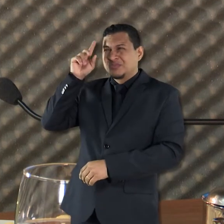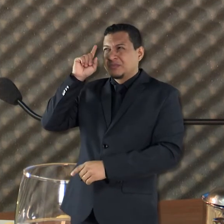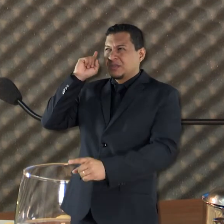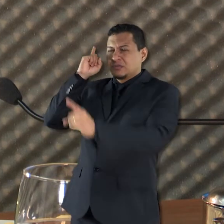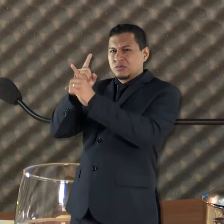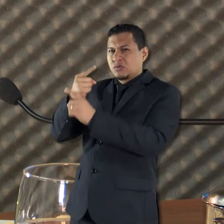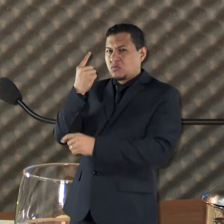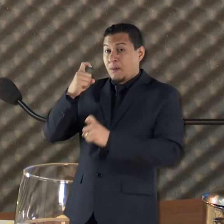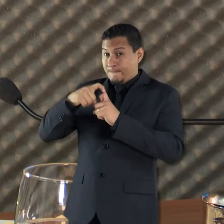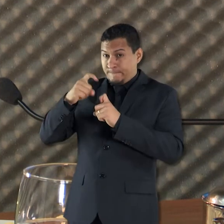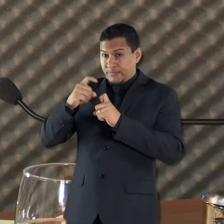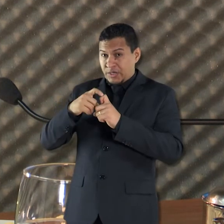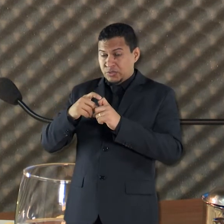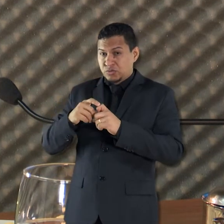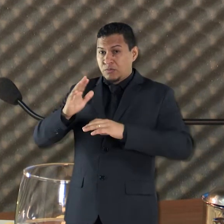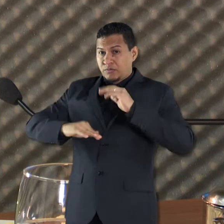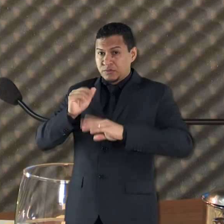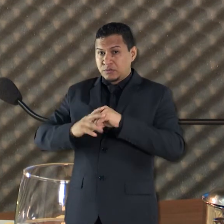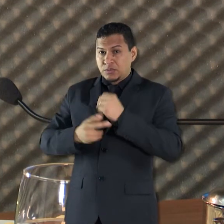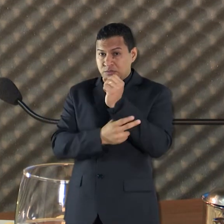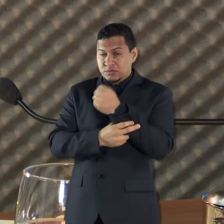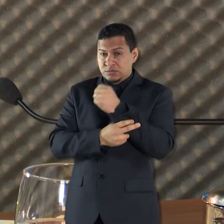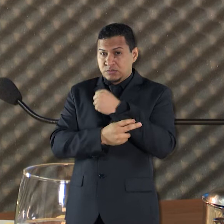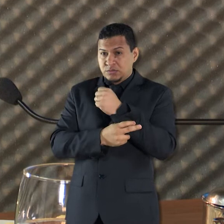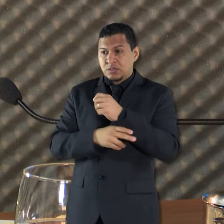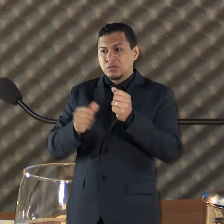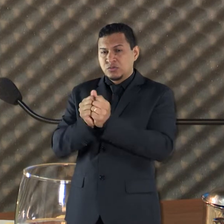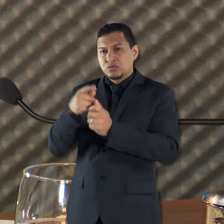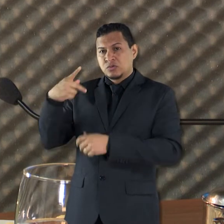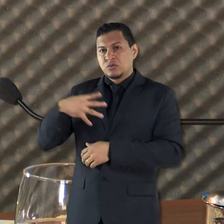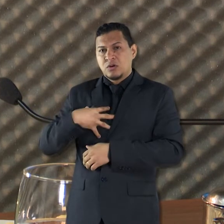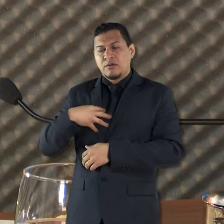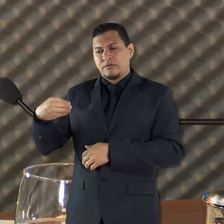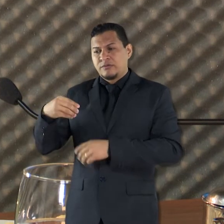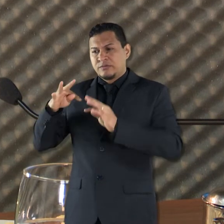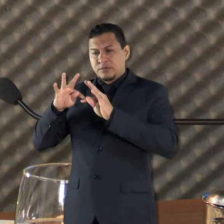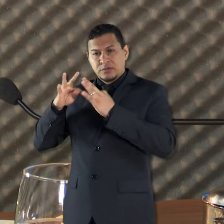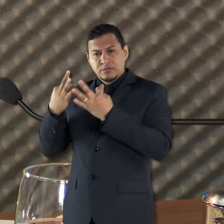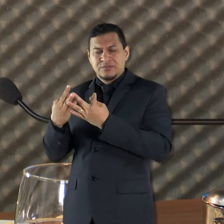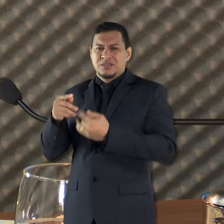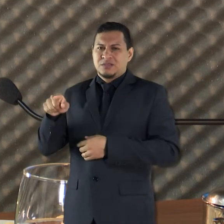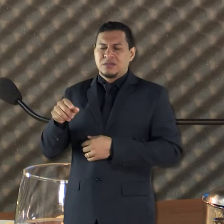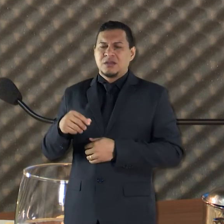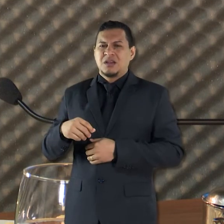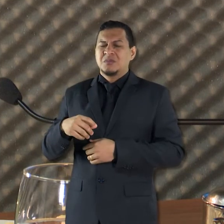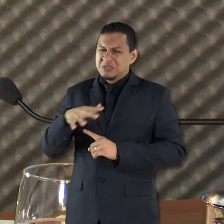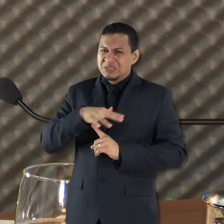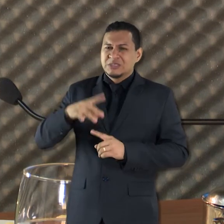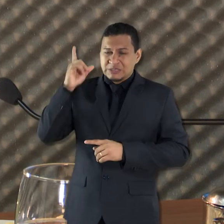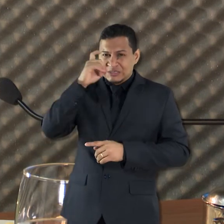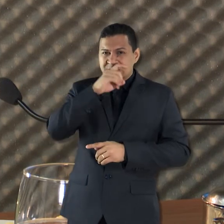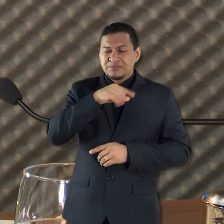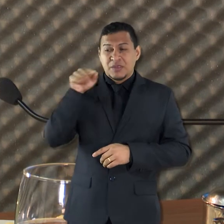médico refugiado lá na rodoviária, ortopedista, ele com a esposa e uma filhinha. Nossa, que situação, conseguimos né? dar uma ajuda a essa